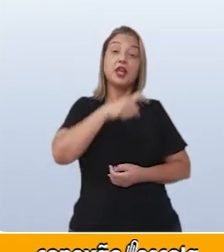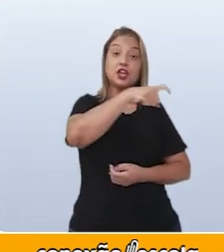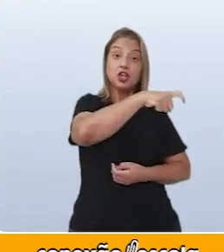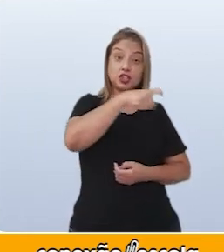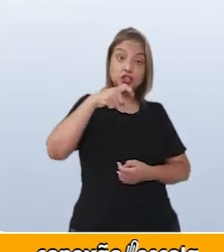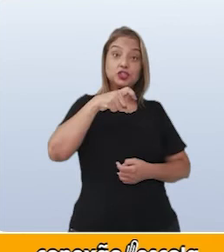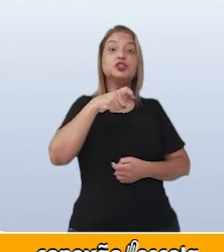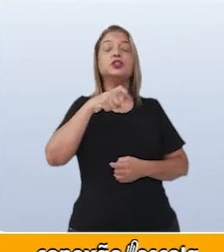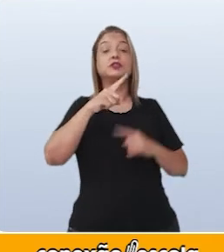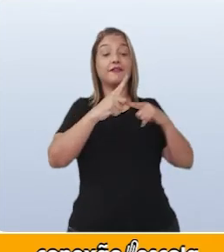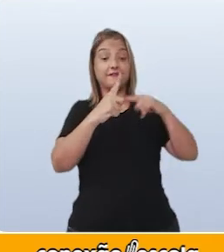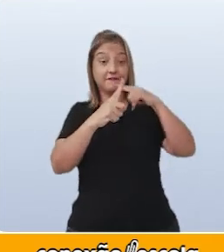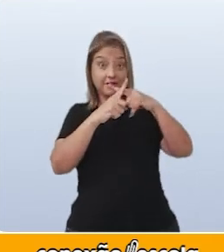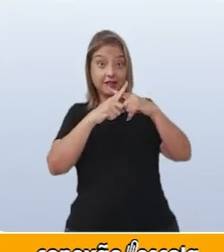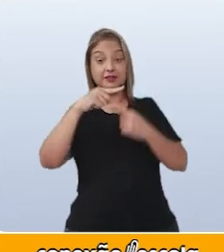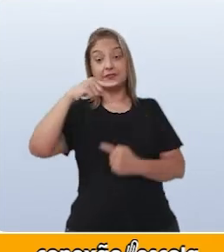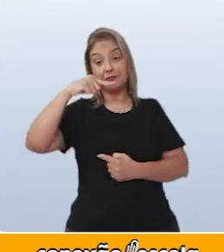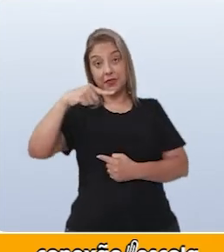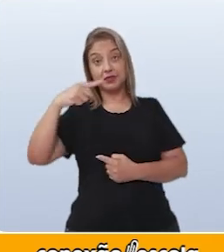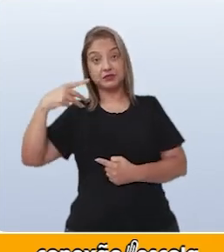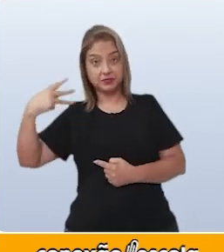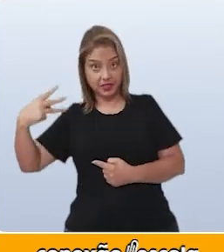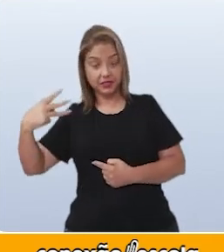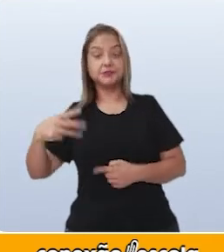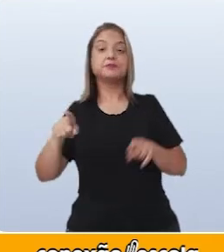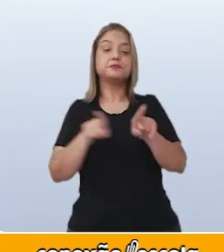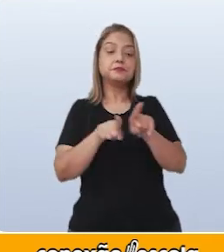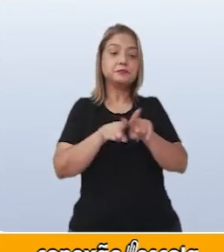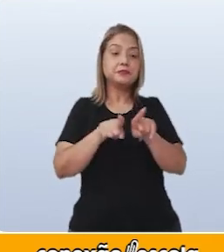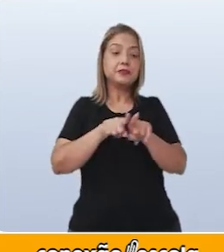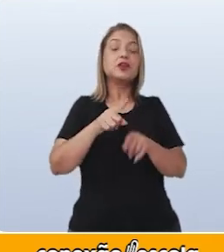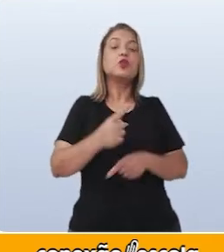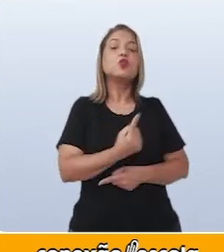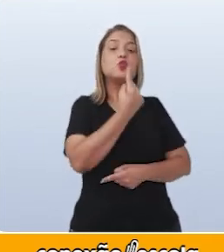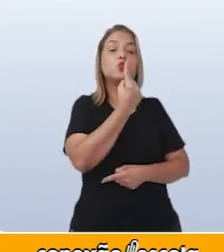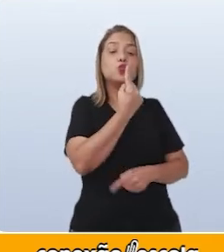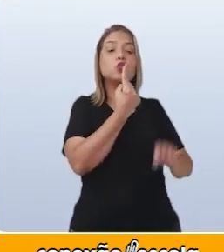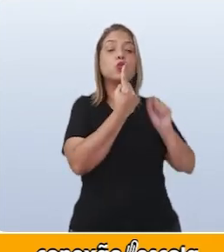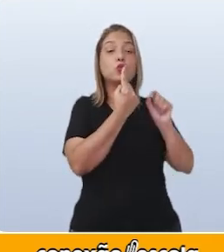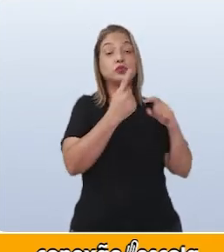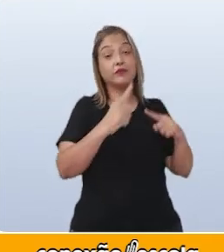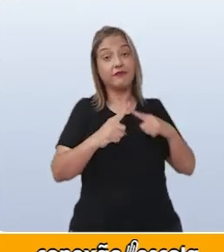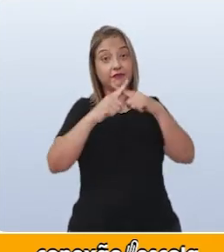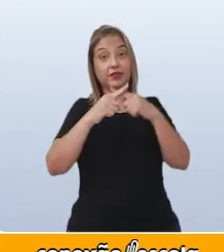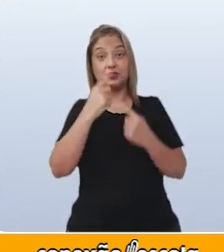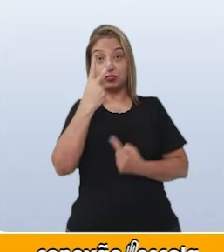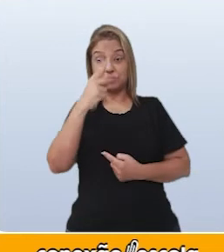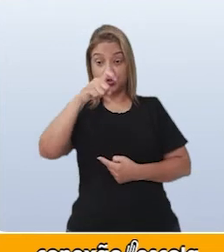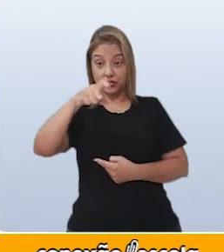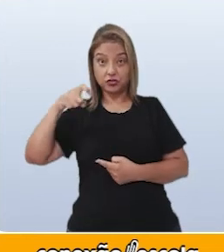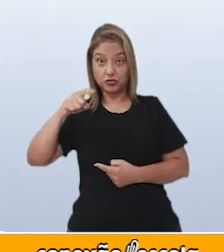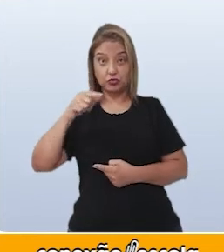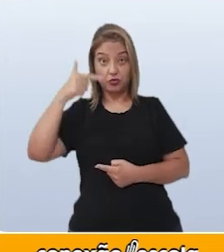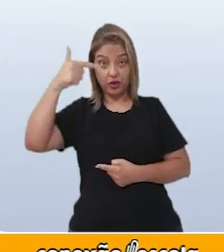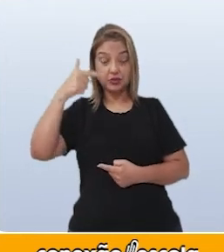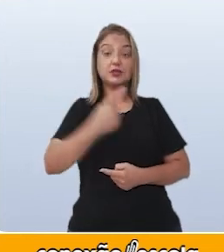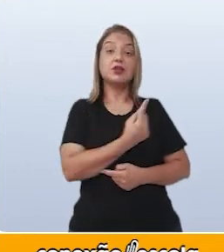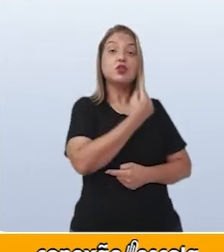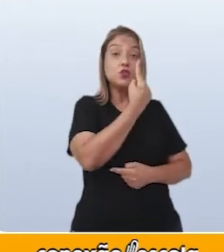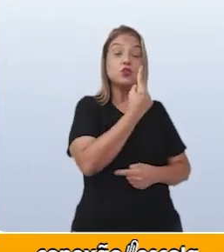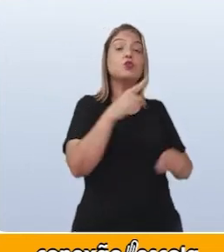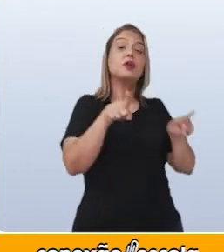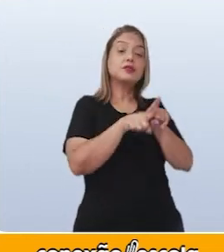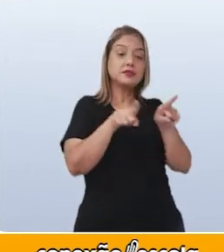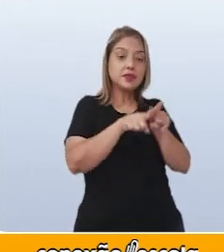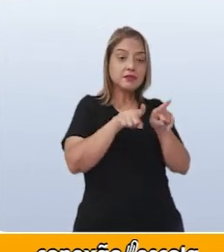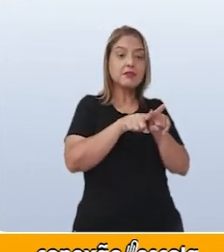menos 3. Depois, o mais 1 vai multiplicar 2x ao quadrado e o mais 1 vai